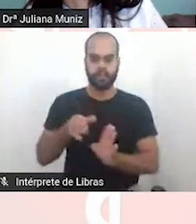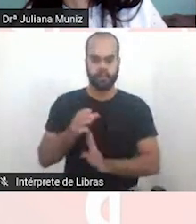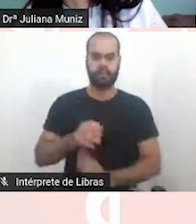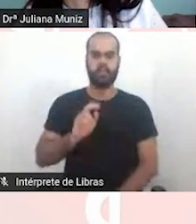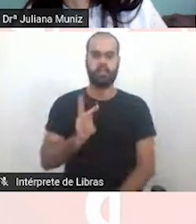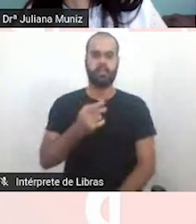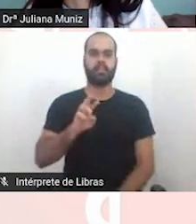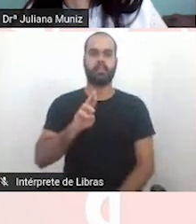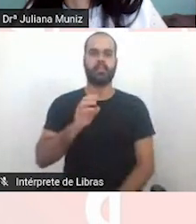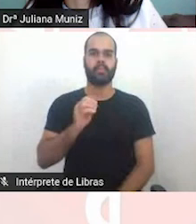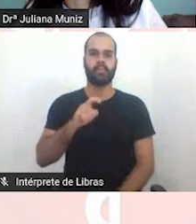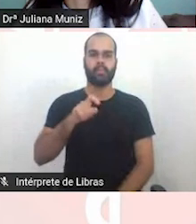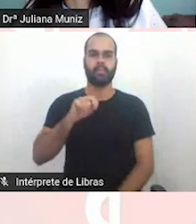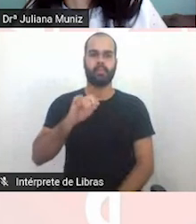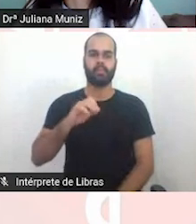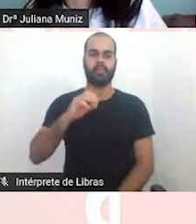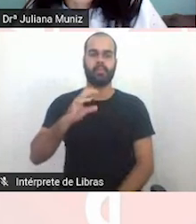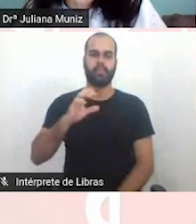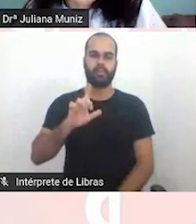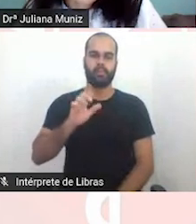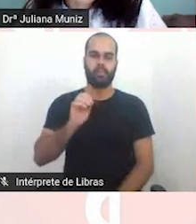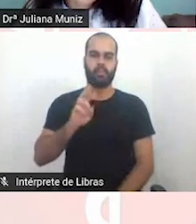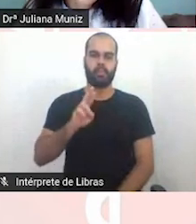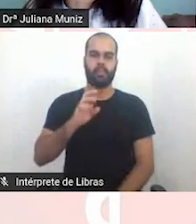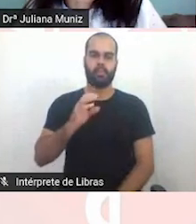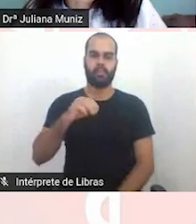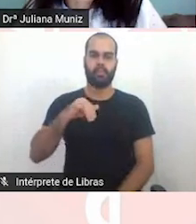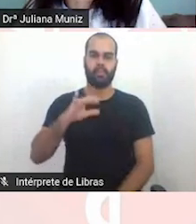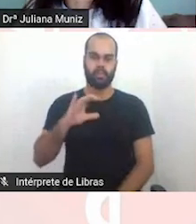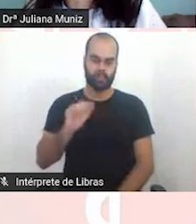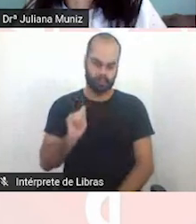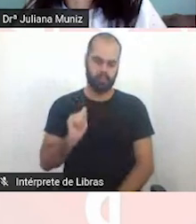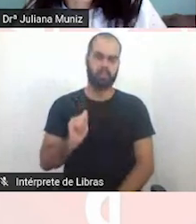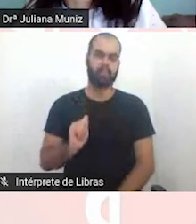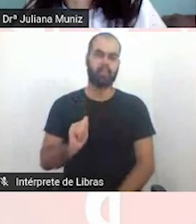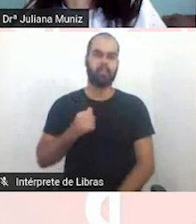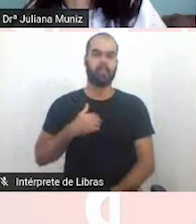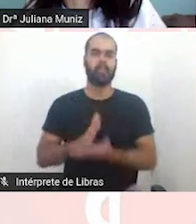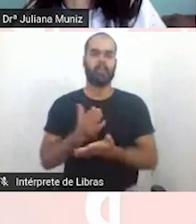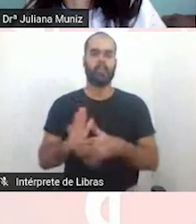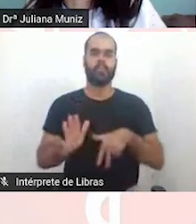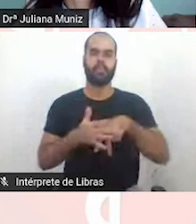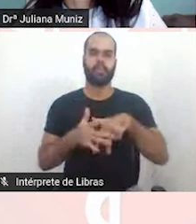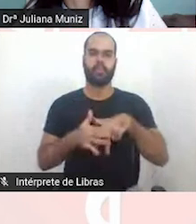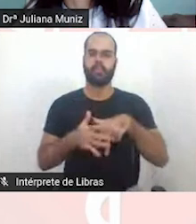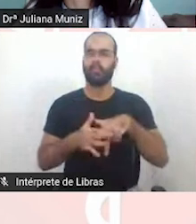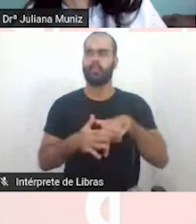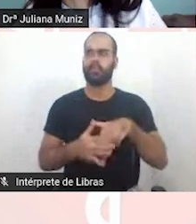com azitromicina, ele recomenda nos pacientes com sintomas leves, moderados e graves, pode passar.